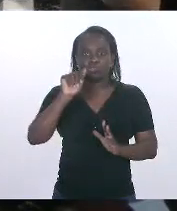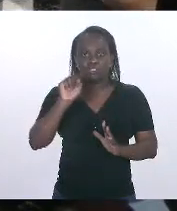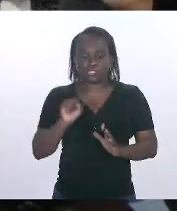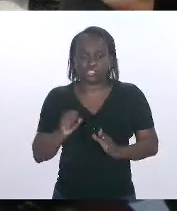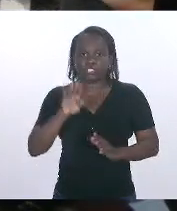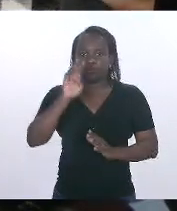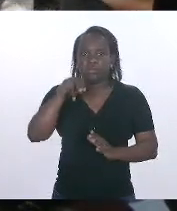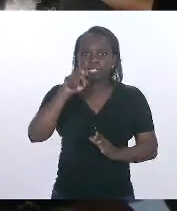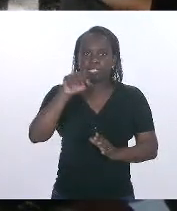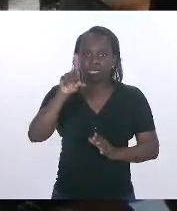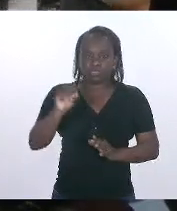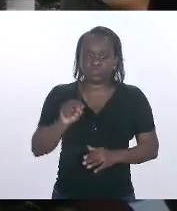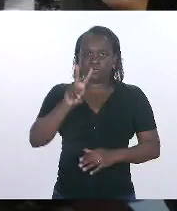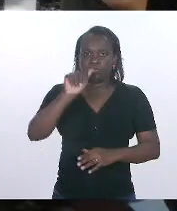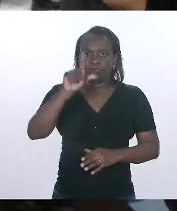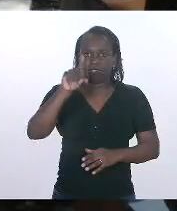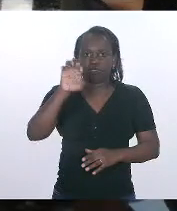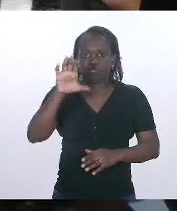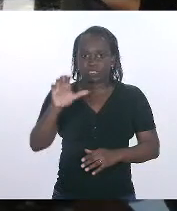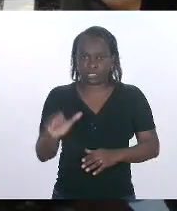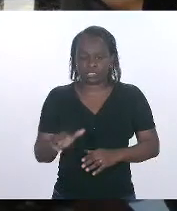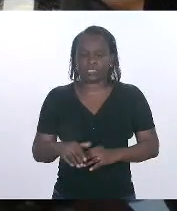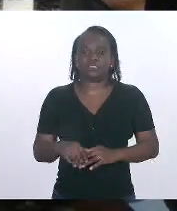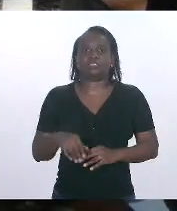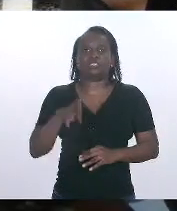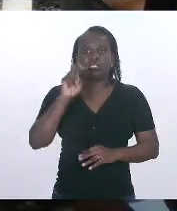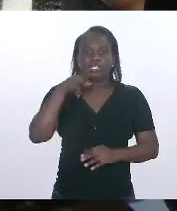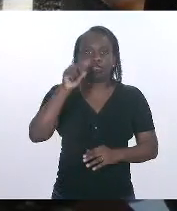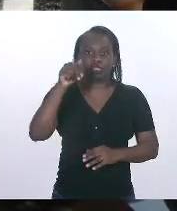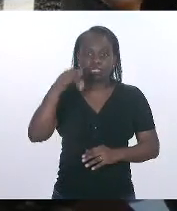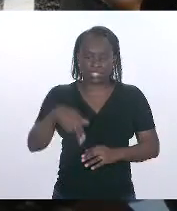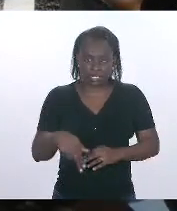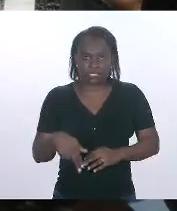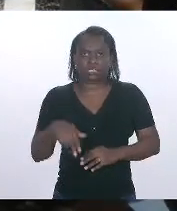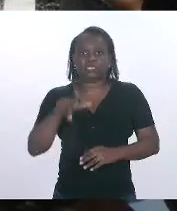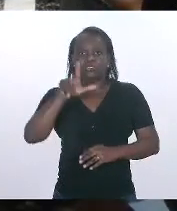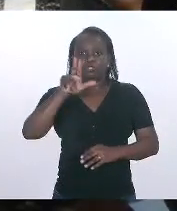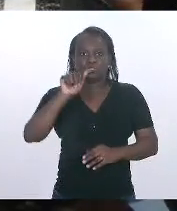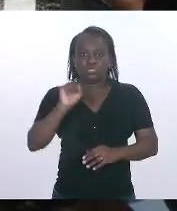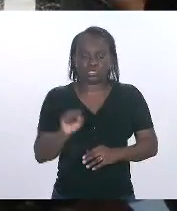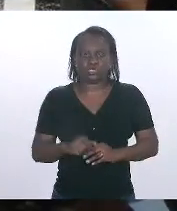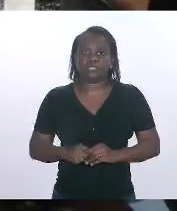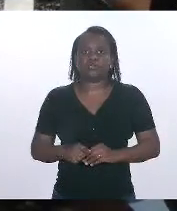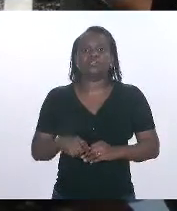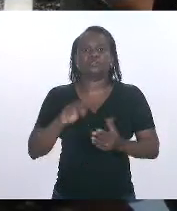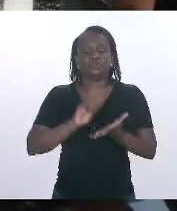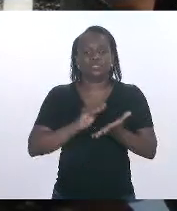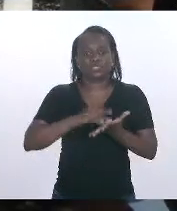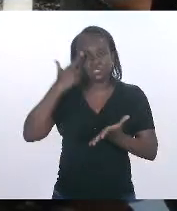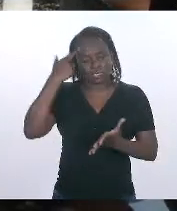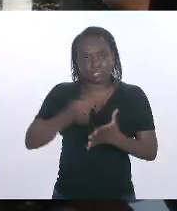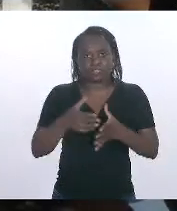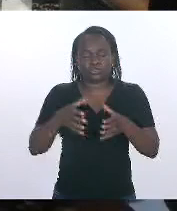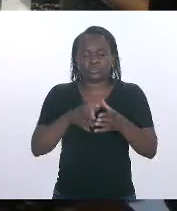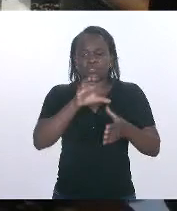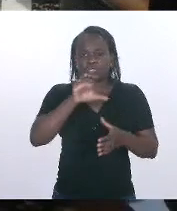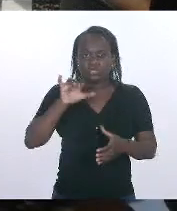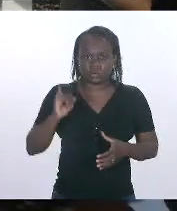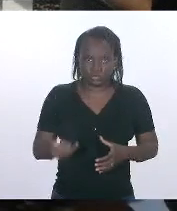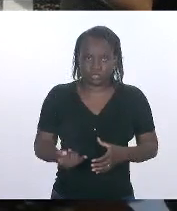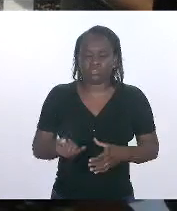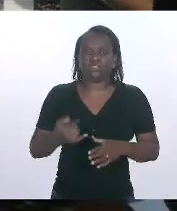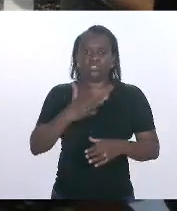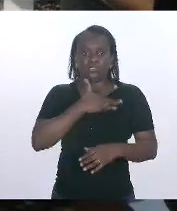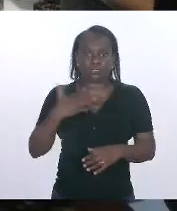subtenente Bernardo, Valdec Carneiro, subtenente Bernardo, Renan Ferreirinha e Luiz Paulo. Pendente de pareceres das Comissões de Constituição e Justiça,